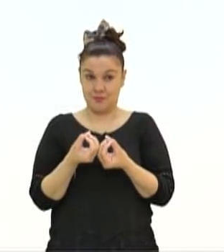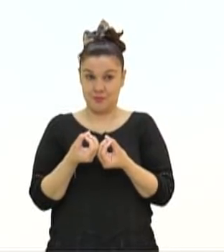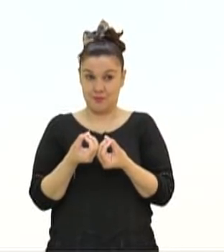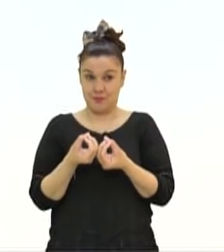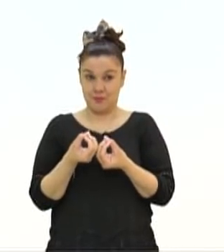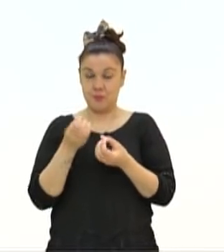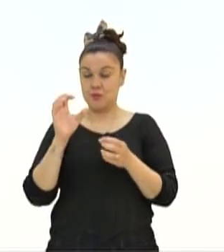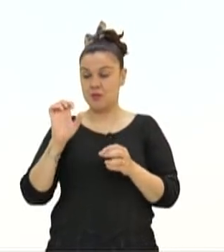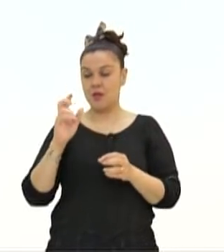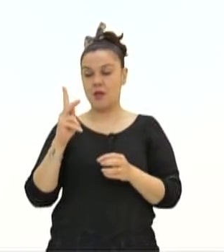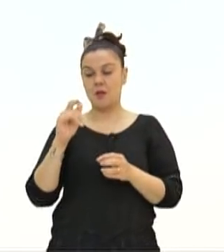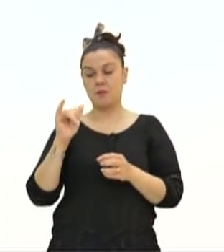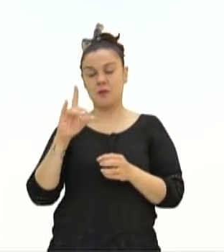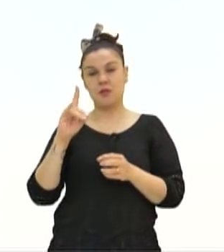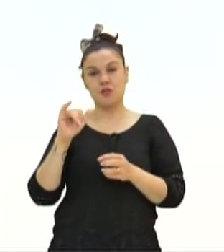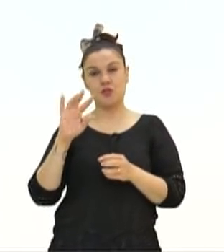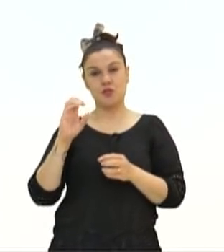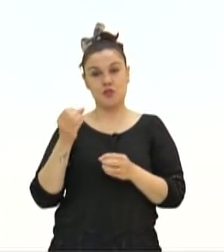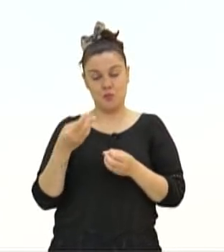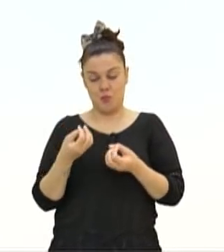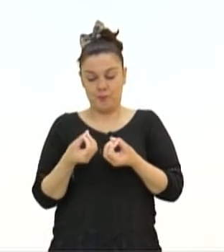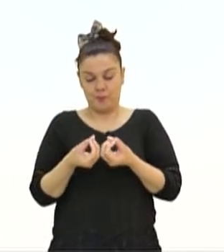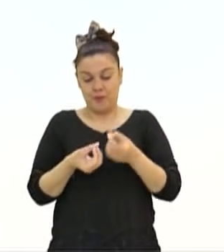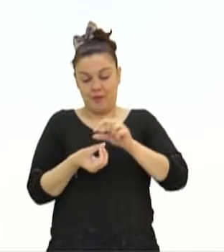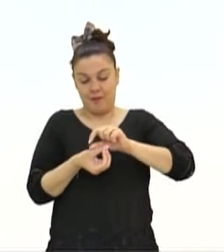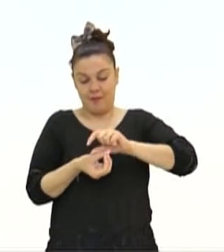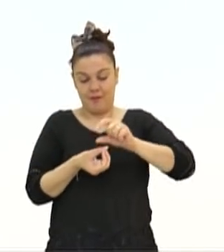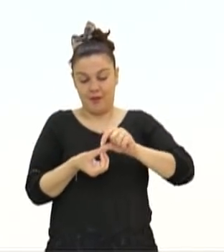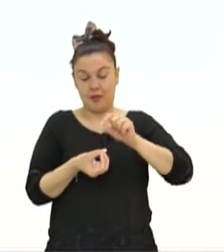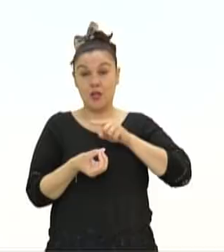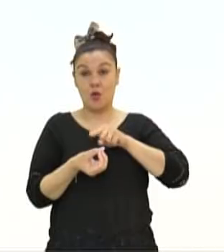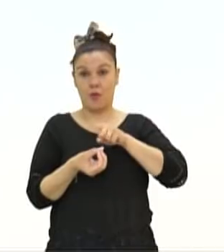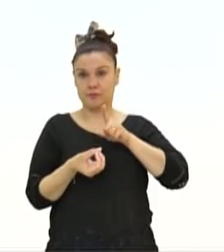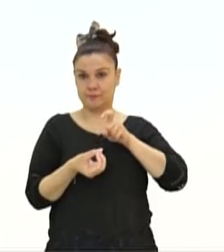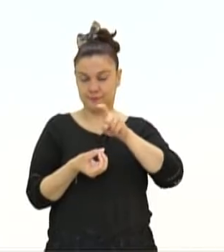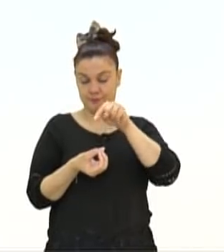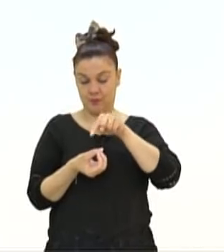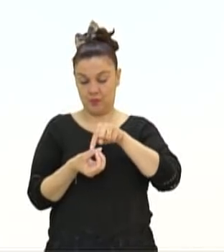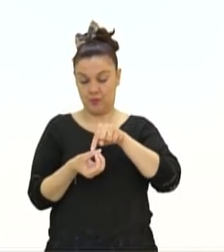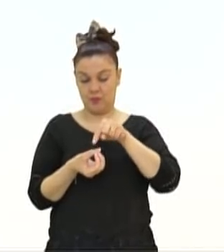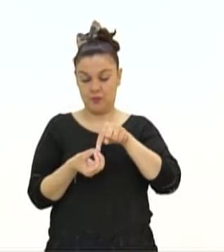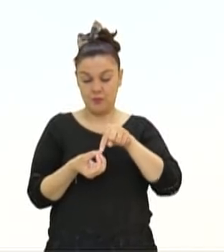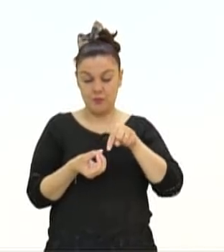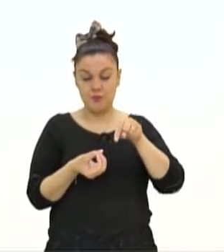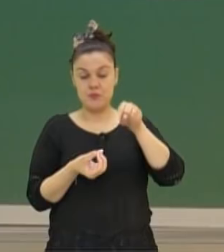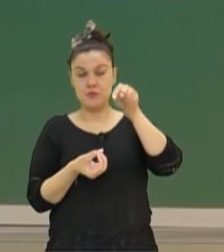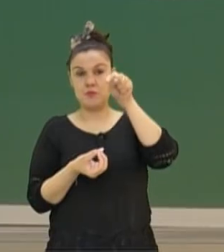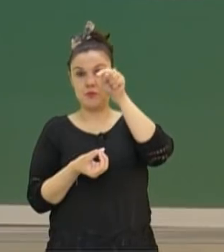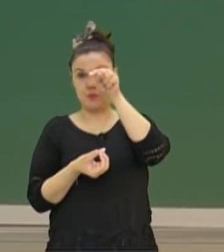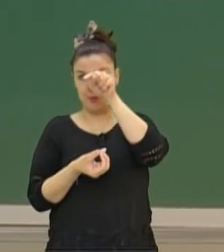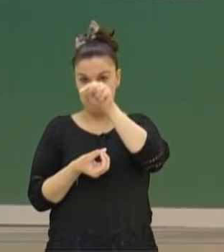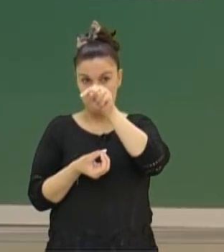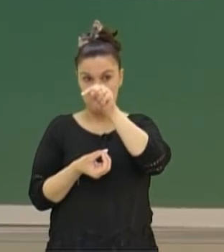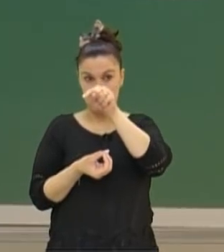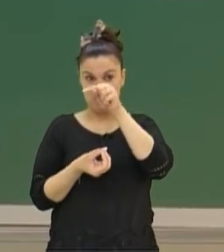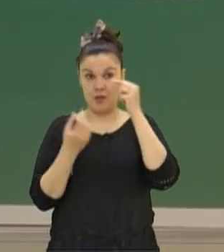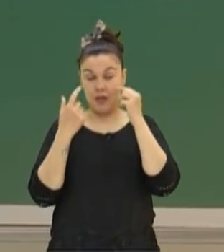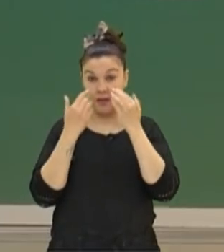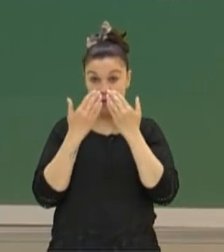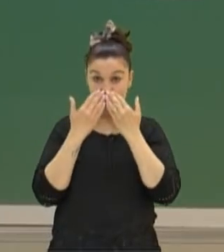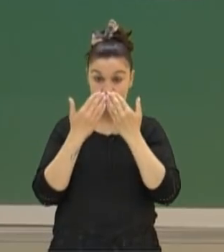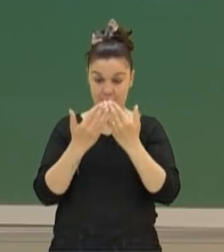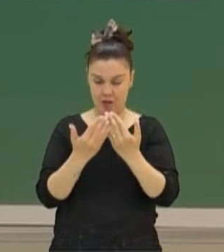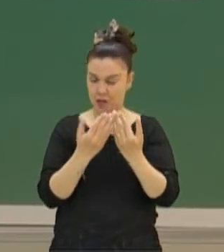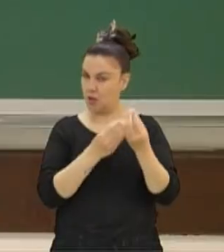os epidídimos, que ficam ali armazenados os espermatozoides, os ductos deferentes, então aqui é uma imagem vista